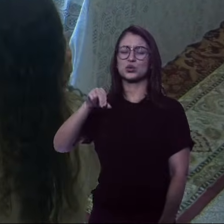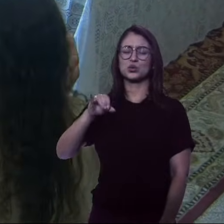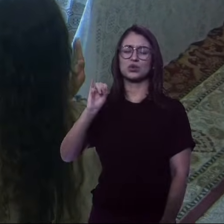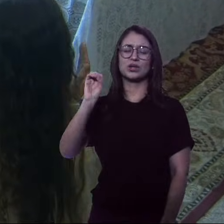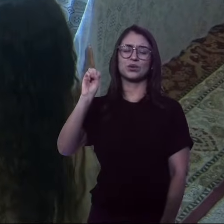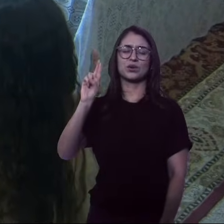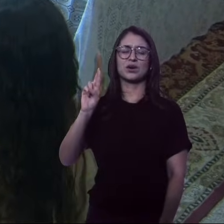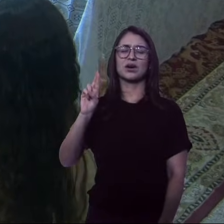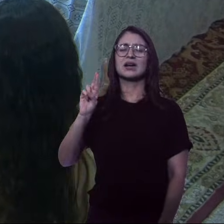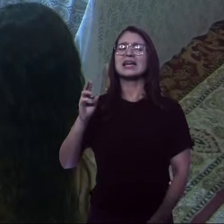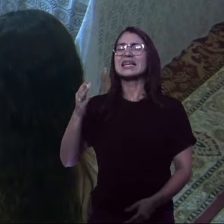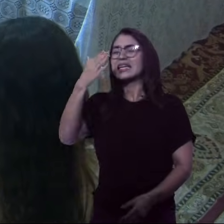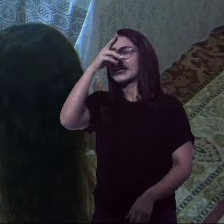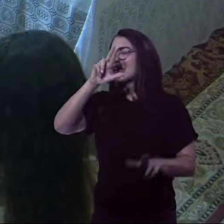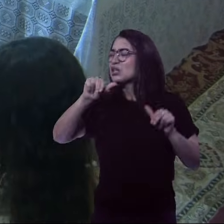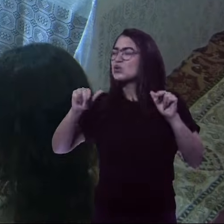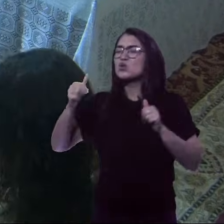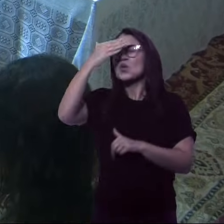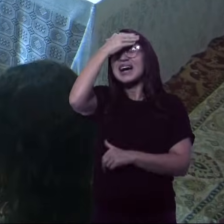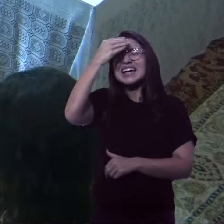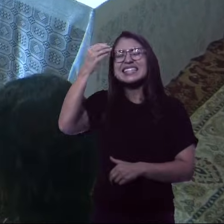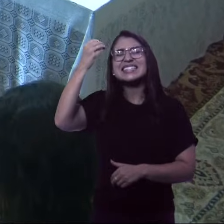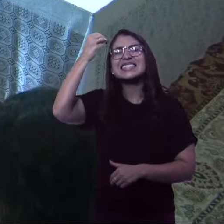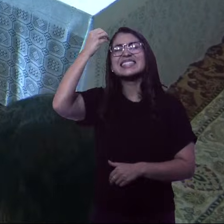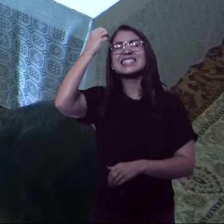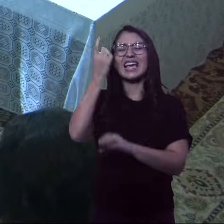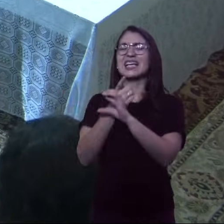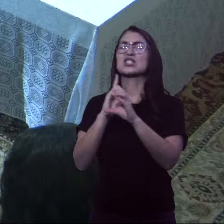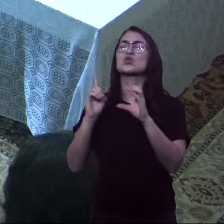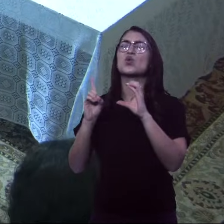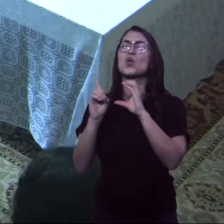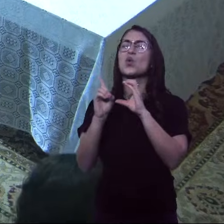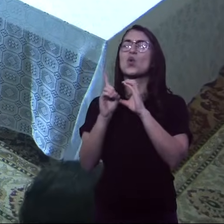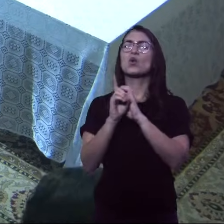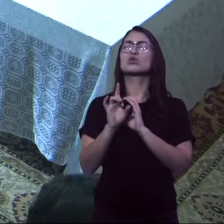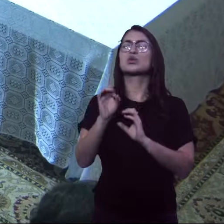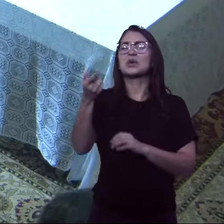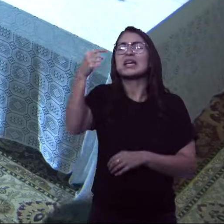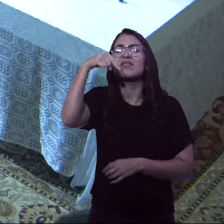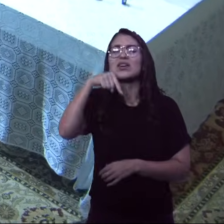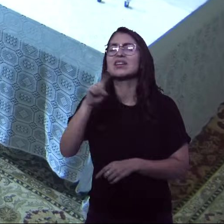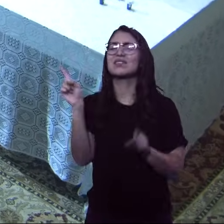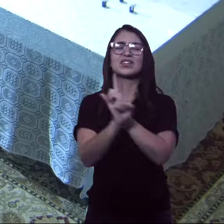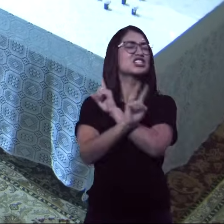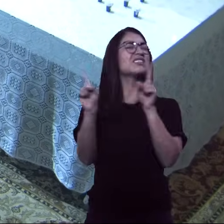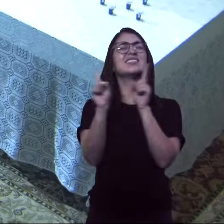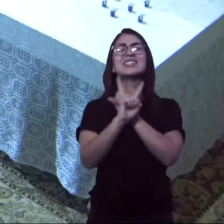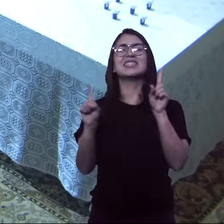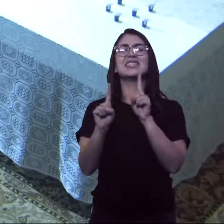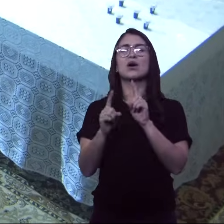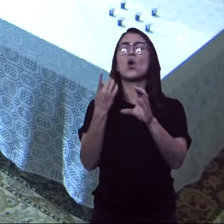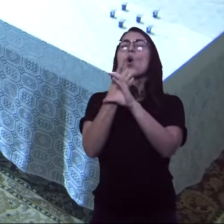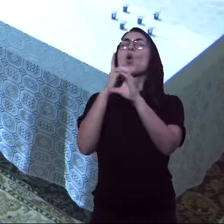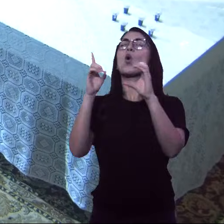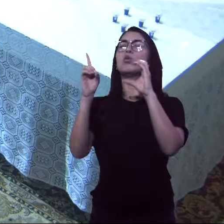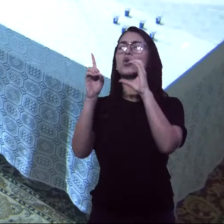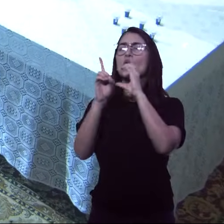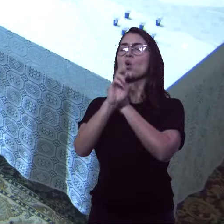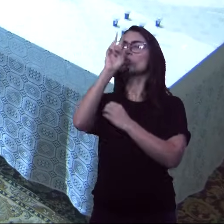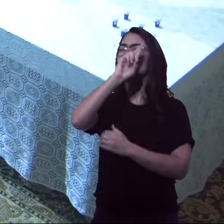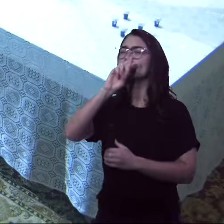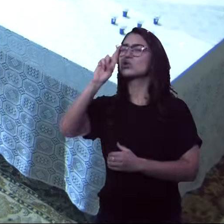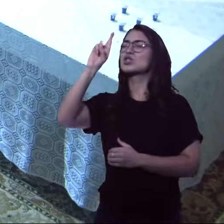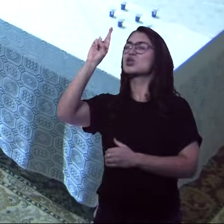nunca mais esqueça esse culto, mas não como o culto que ele veio aqui na frente de todo mundo, não. Como o culto que o Senhor